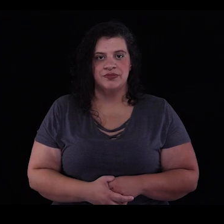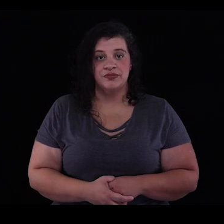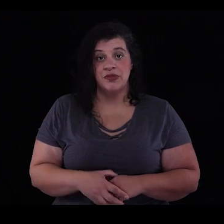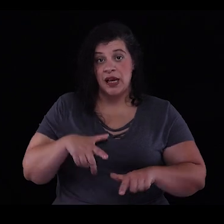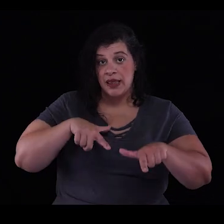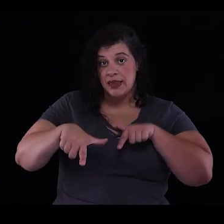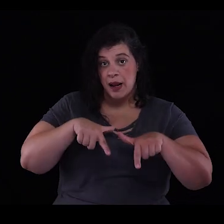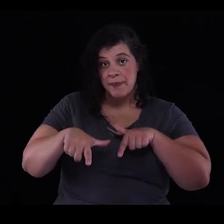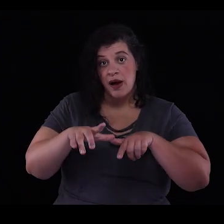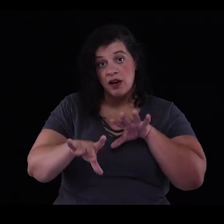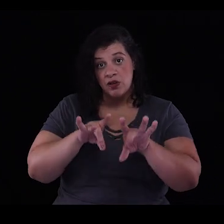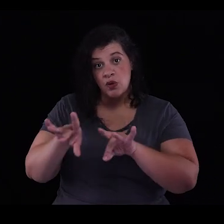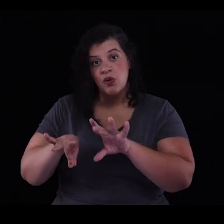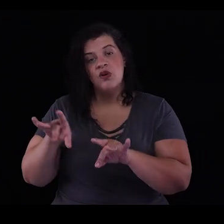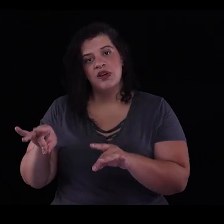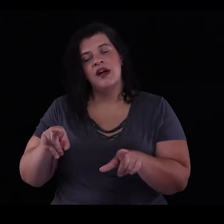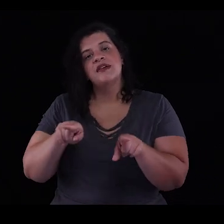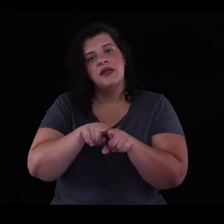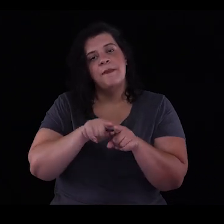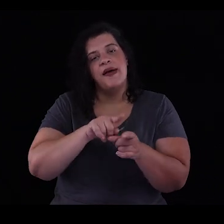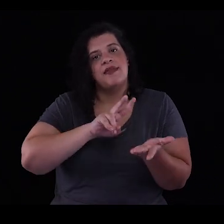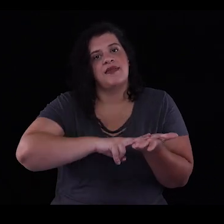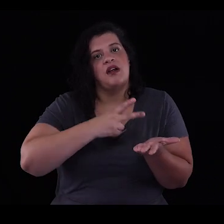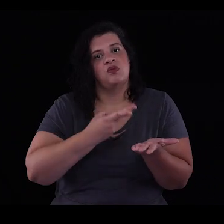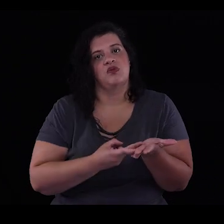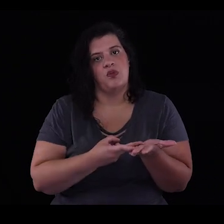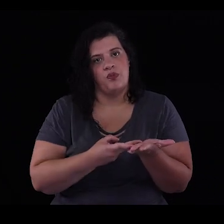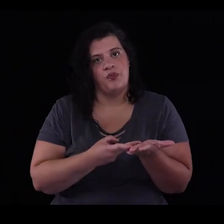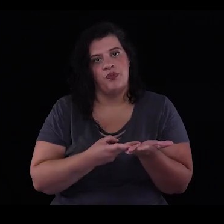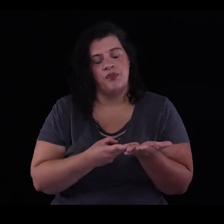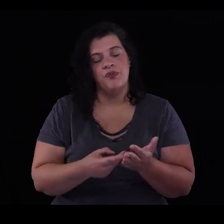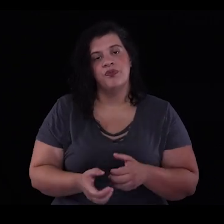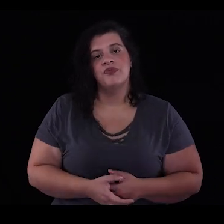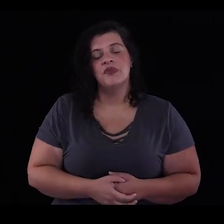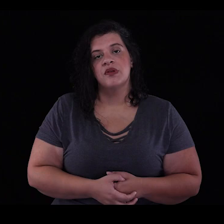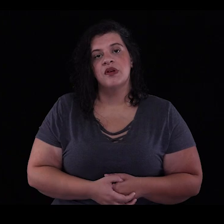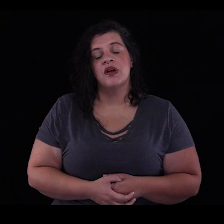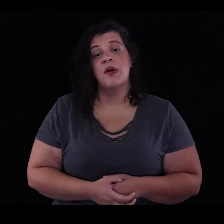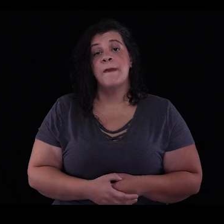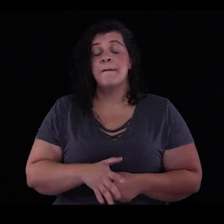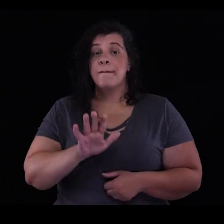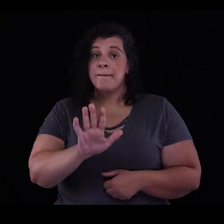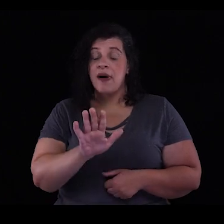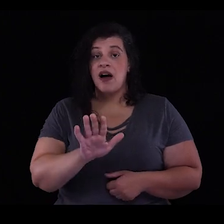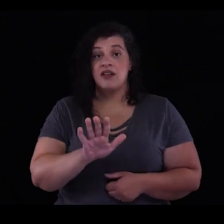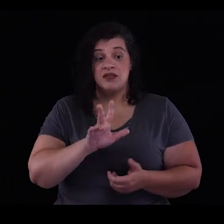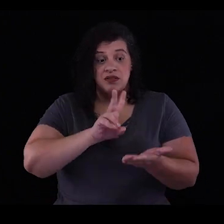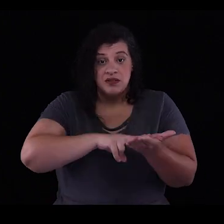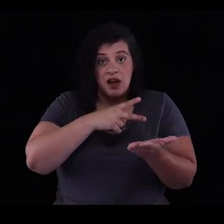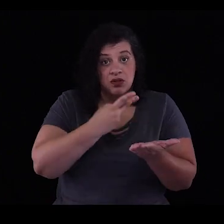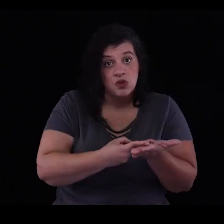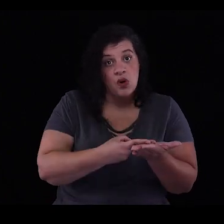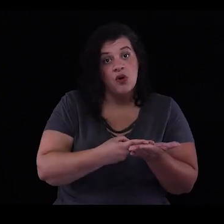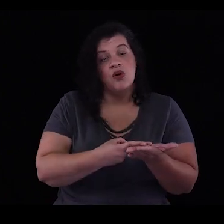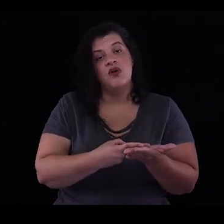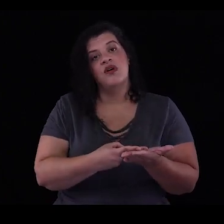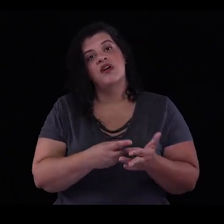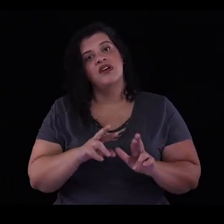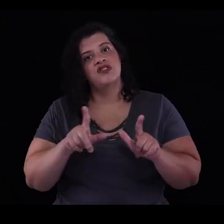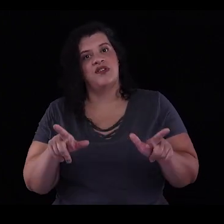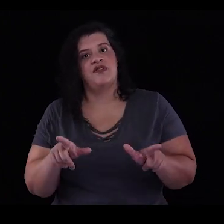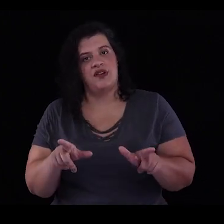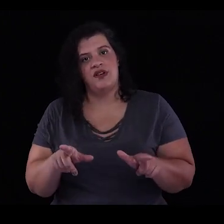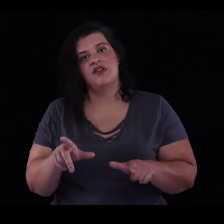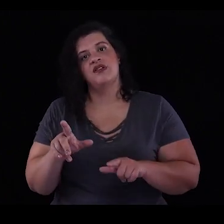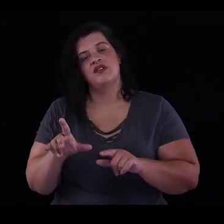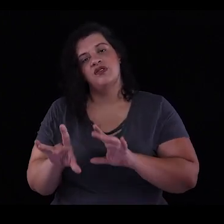O trabalho de curadoria tem uma dimensão de tradução também, mas eu acho que o tradutor é diferente do poeta, assim